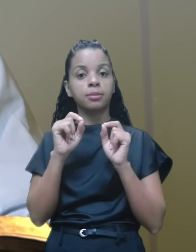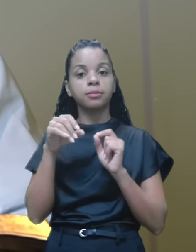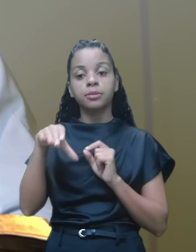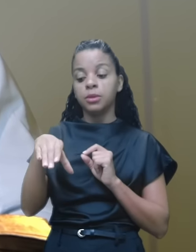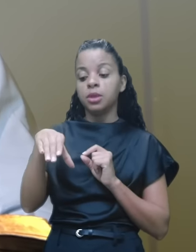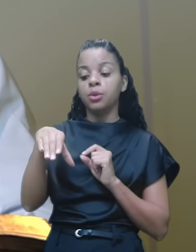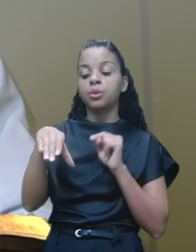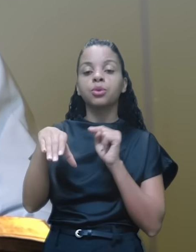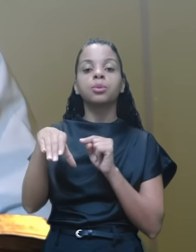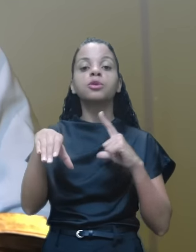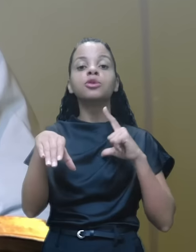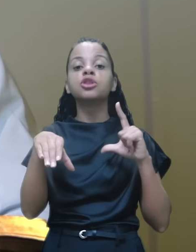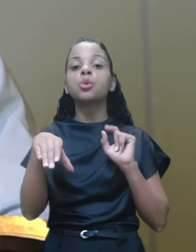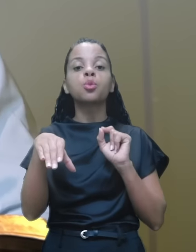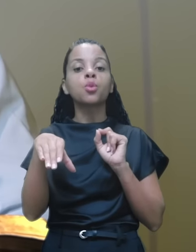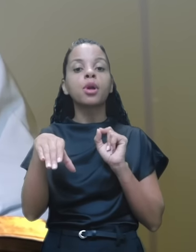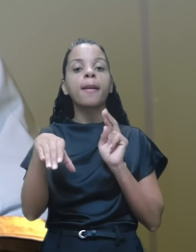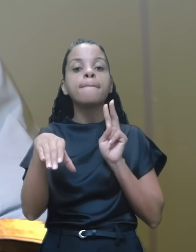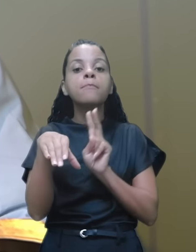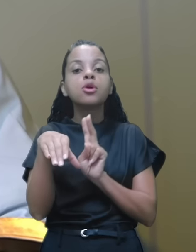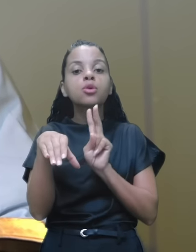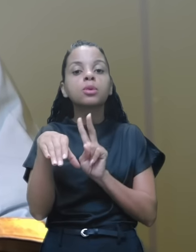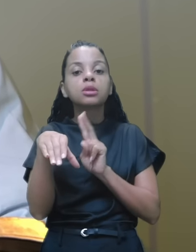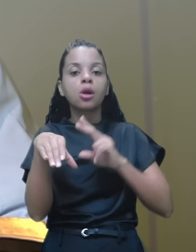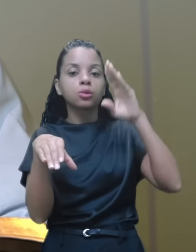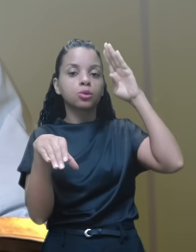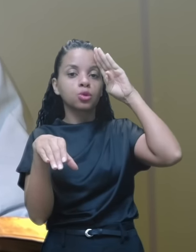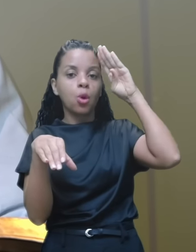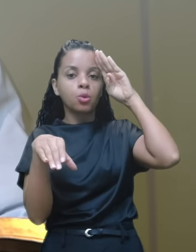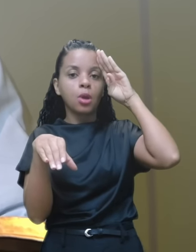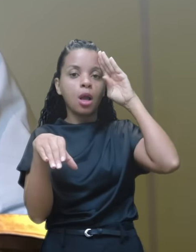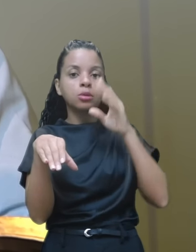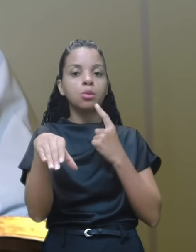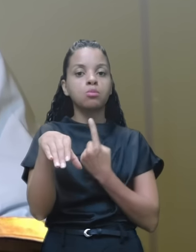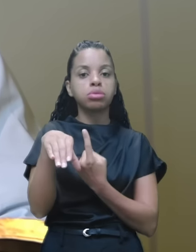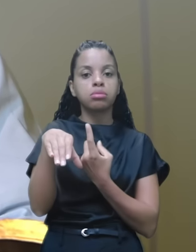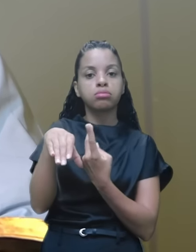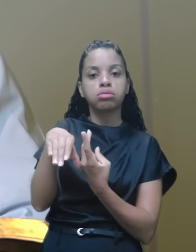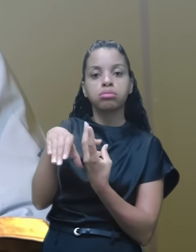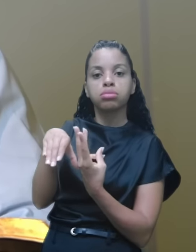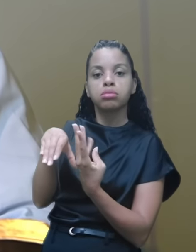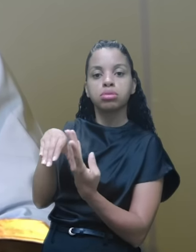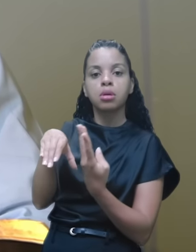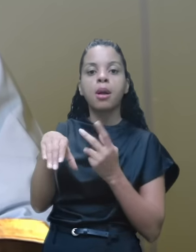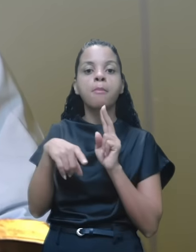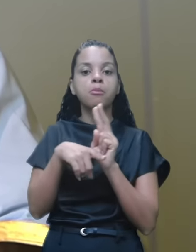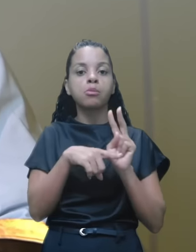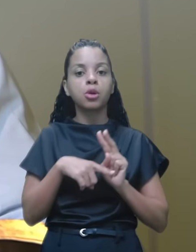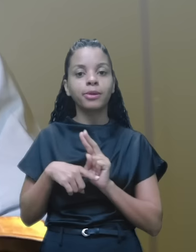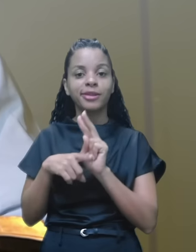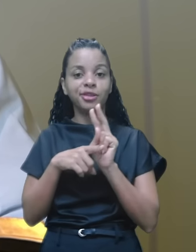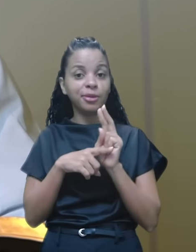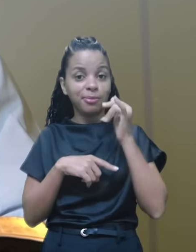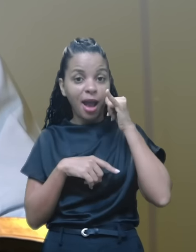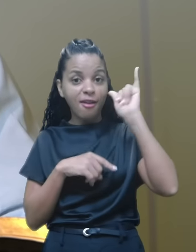O túmulo estava guardado por uma escolta, é o que diz Mateus capítulo 27, tornando então inviável o roubo assim,